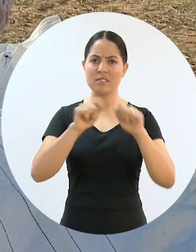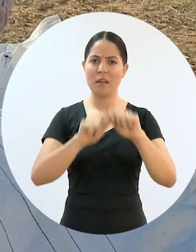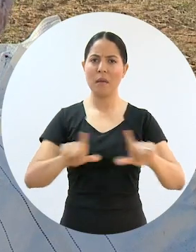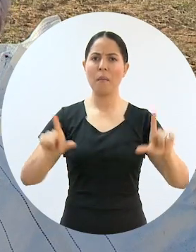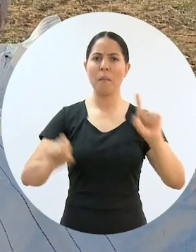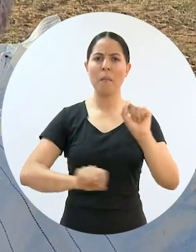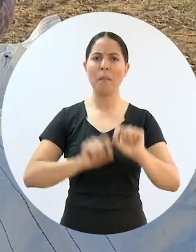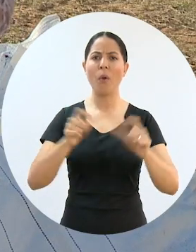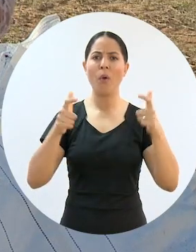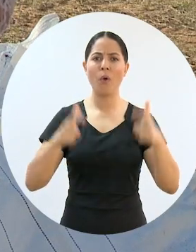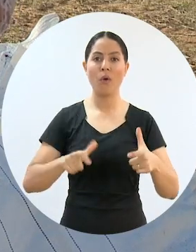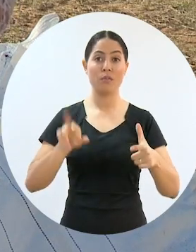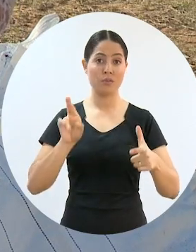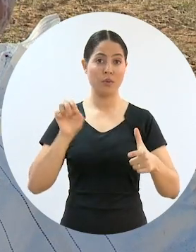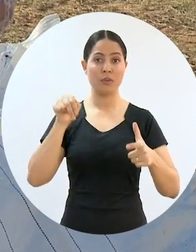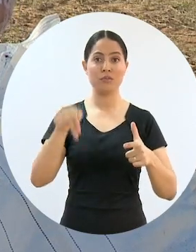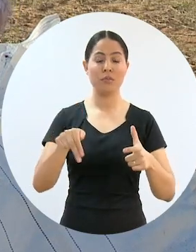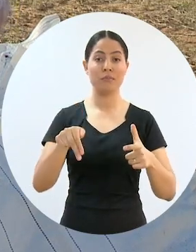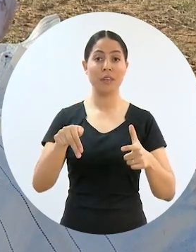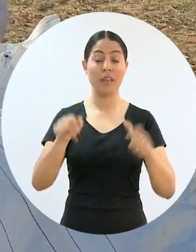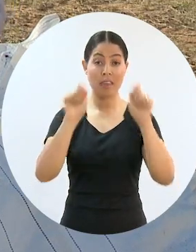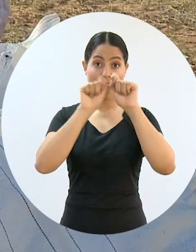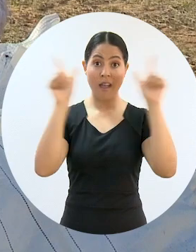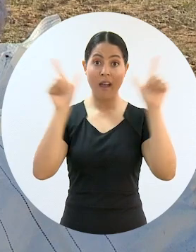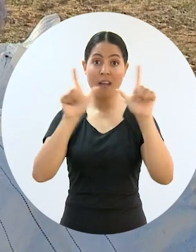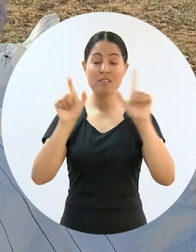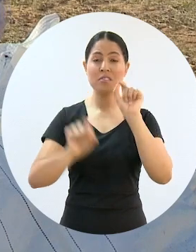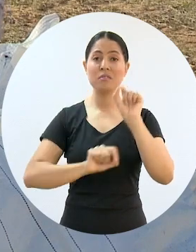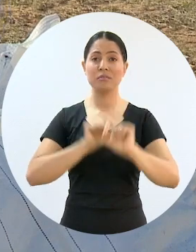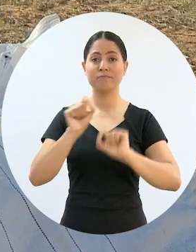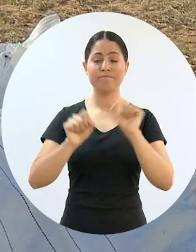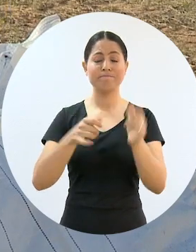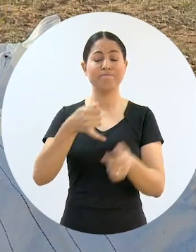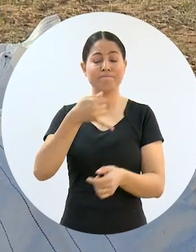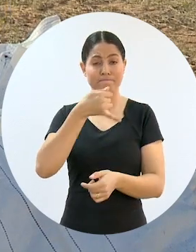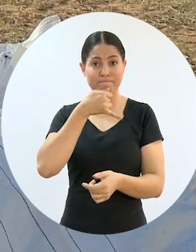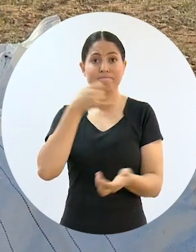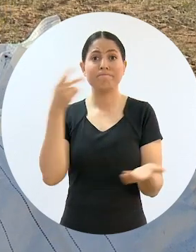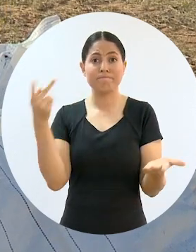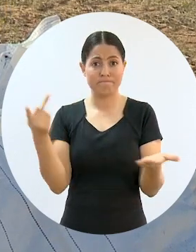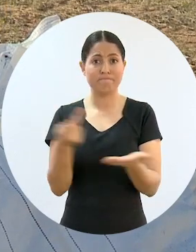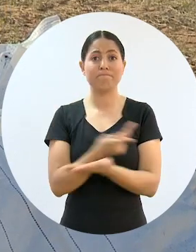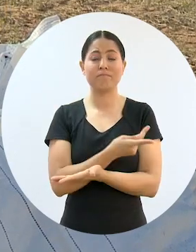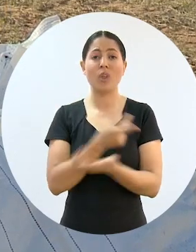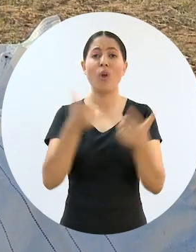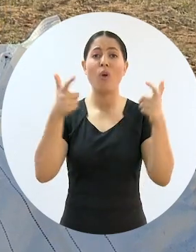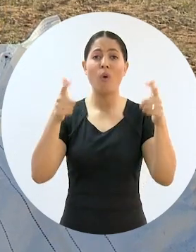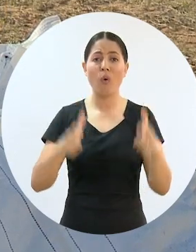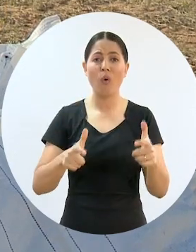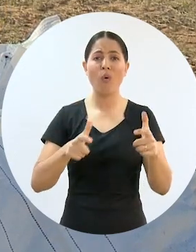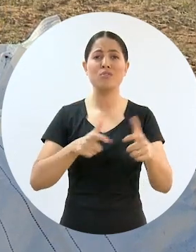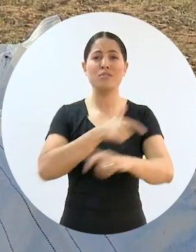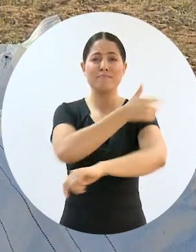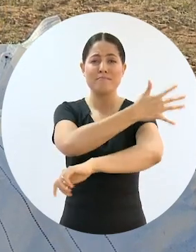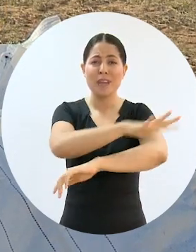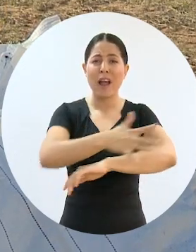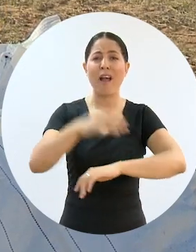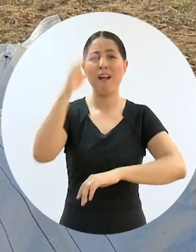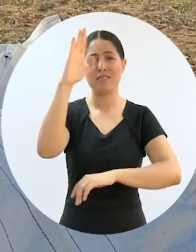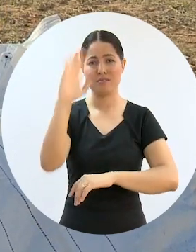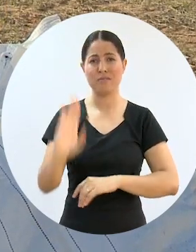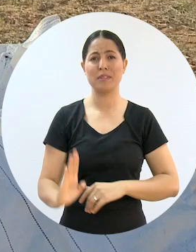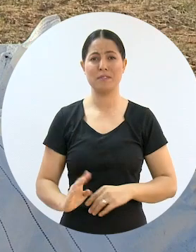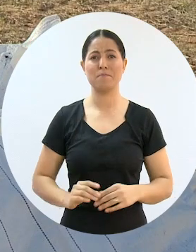Este programa, diretamente do Rio Grande do Norte, quer chamar a atenção sobre uma triste situação que ocorre em